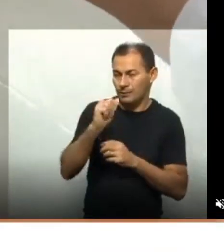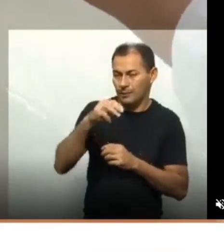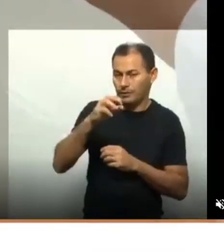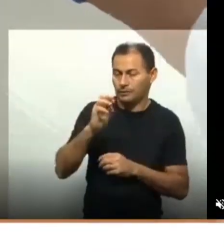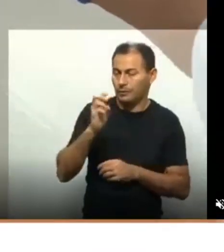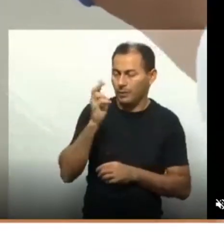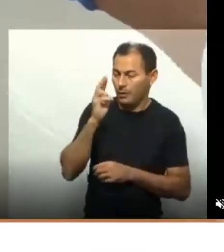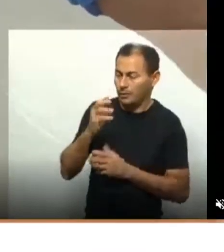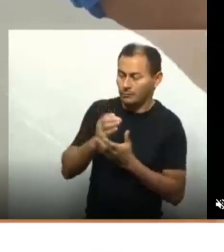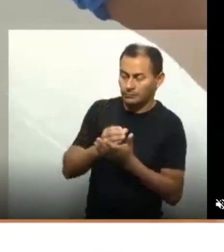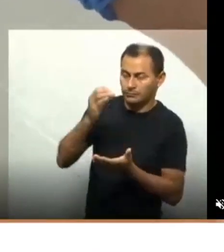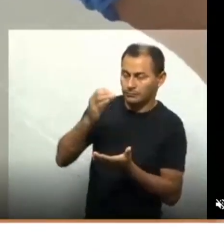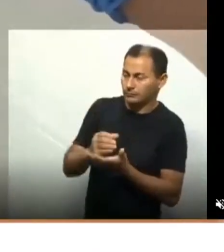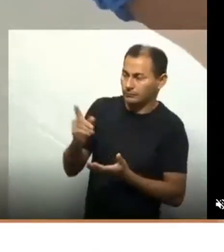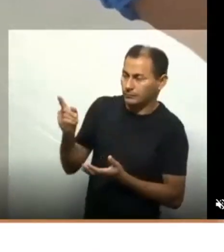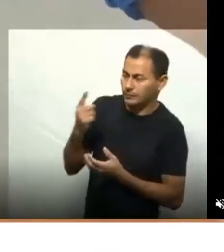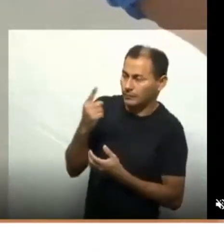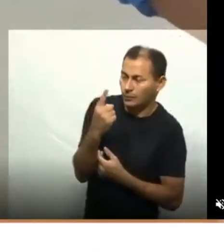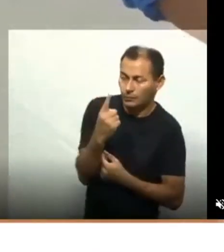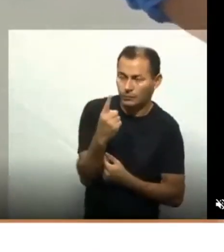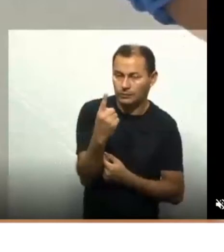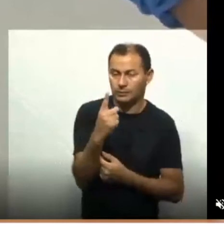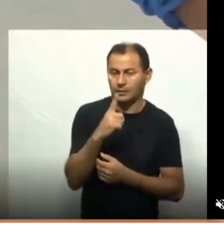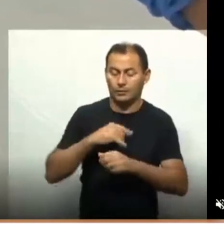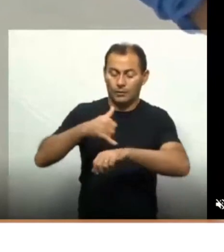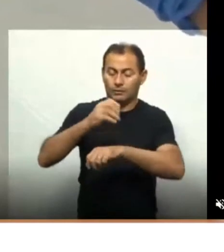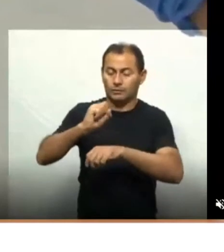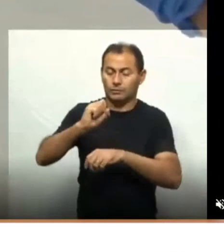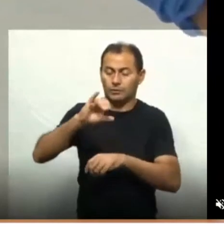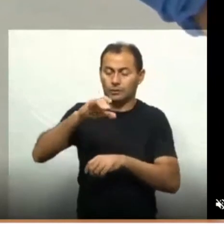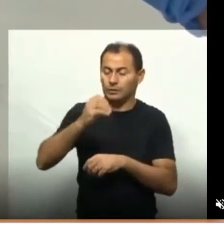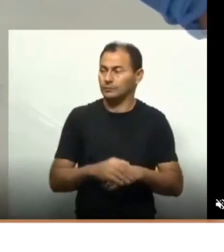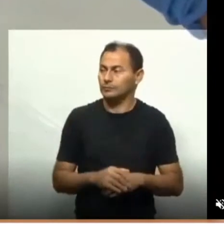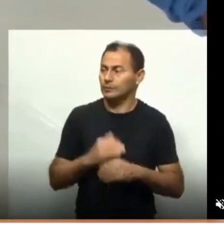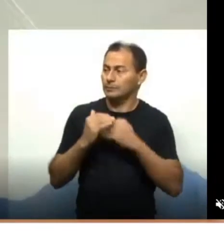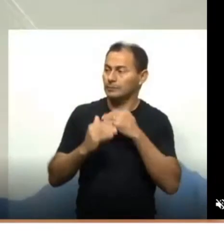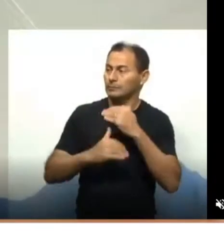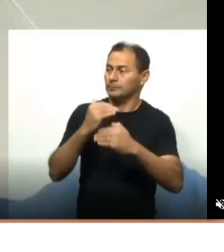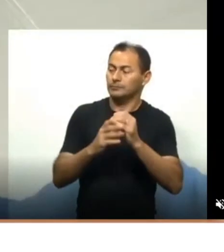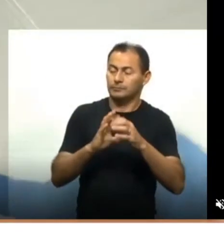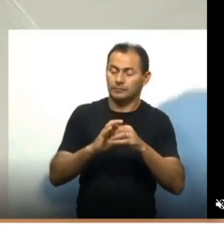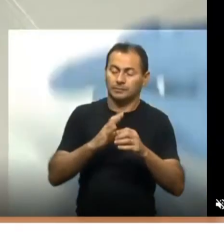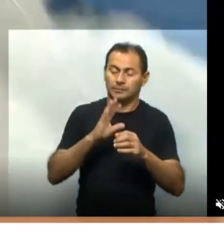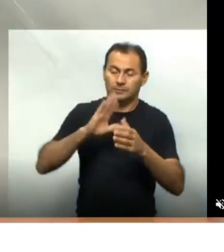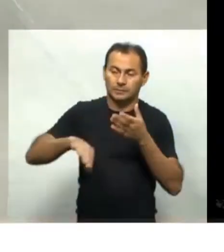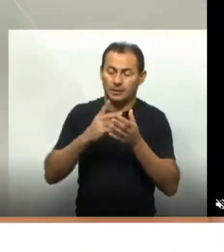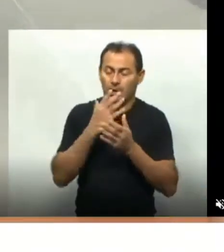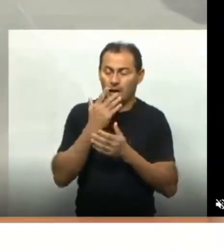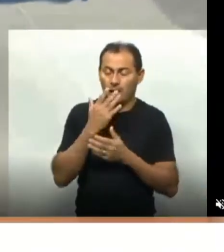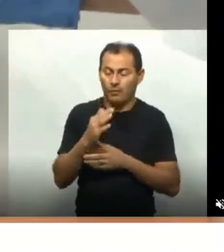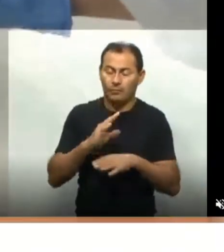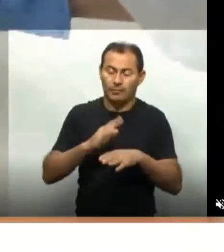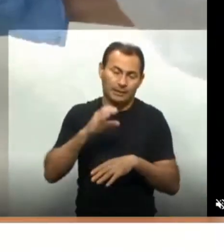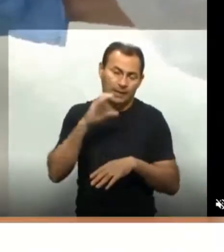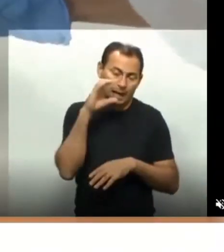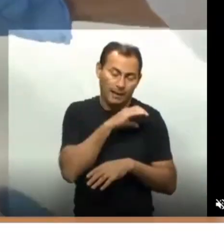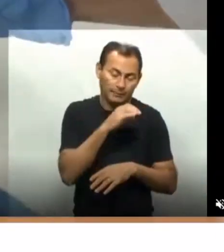a partir daí a gente já pode observar, né, que o cloroforme não mudou de cor, certo? Como ele vai servir como padrão, e